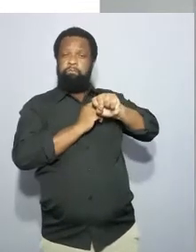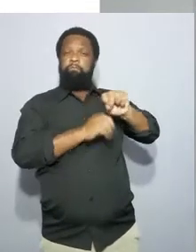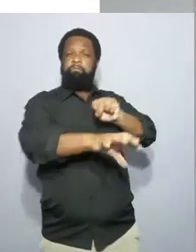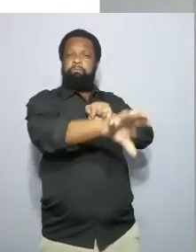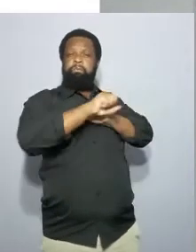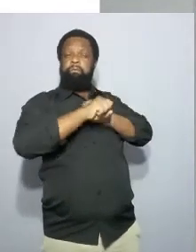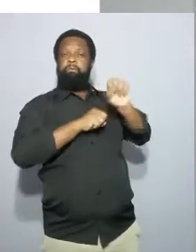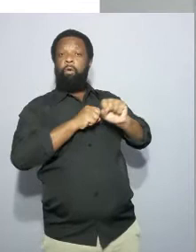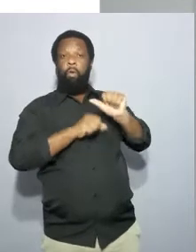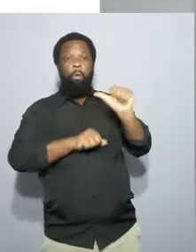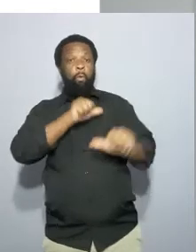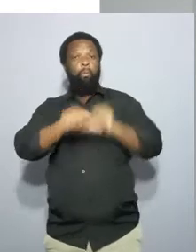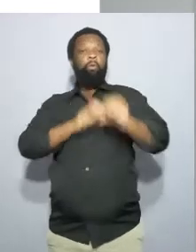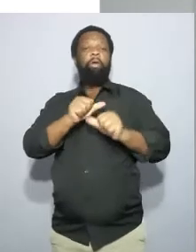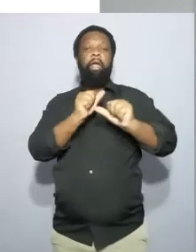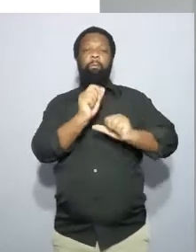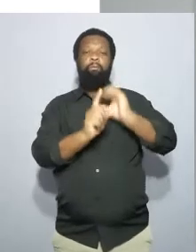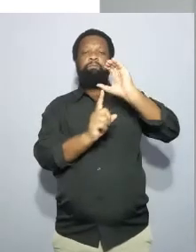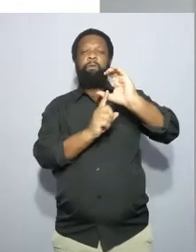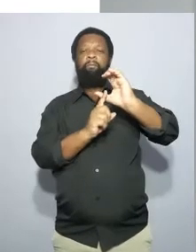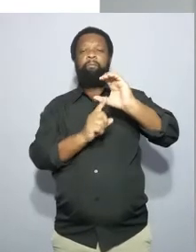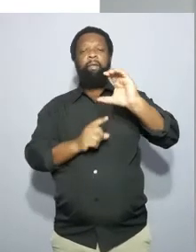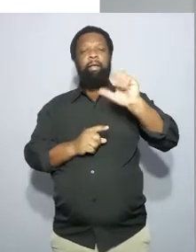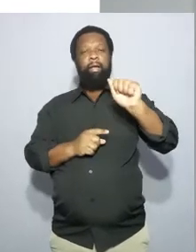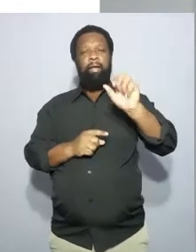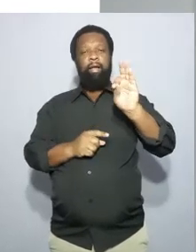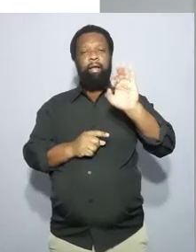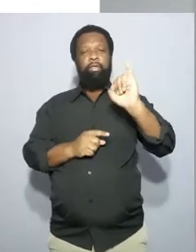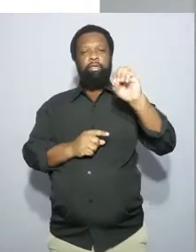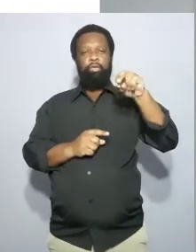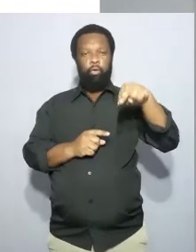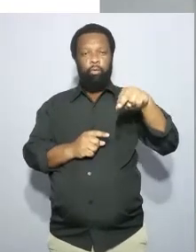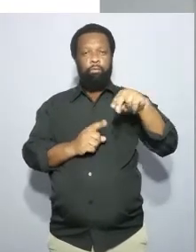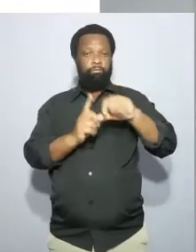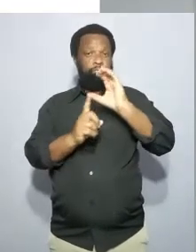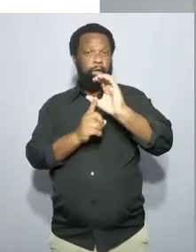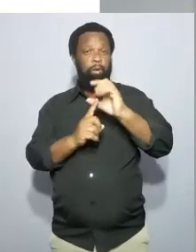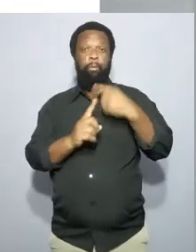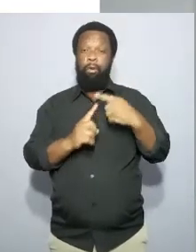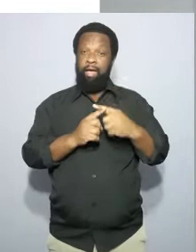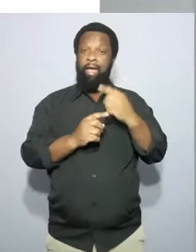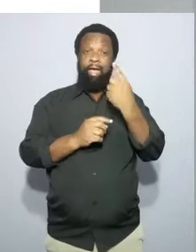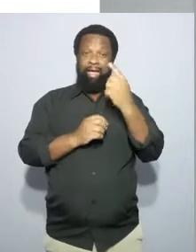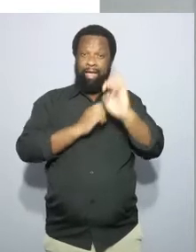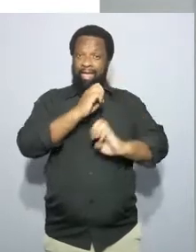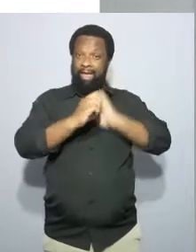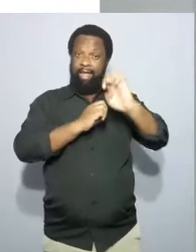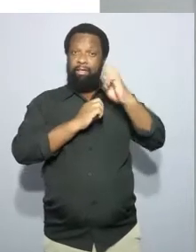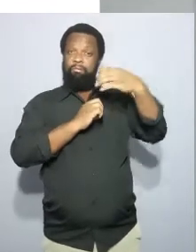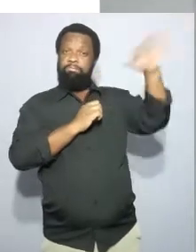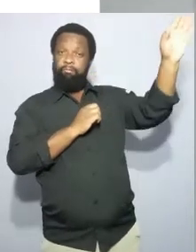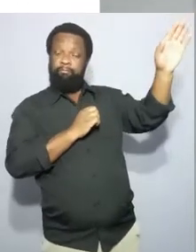e se transformando, então, em um cátion, justamente porque ele perdeu um elétron. Aqui eu coloquei um